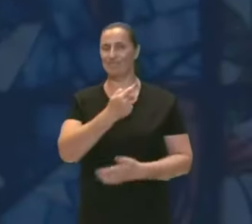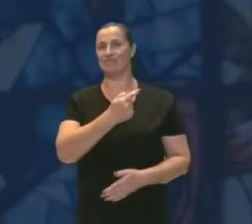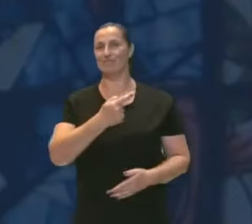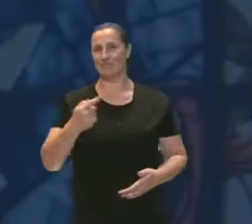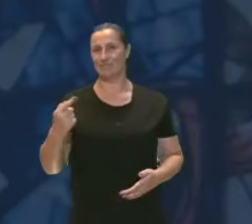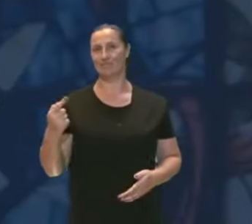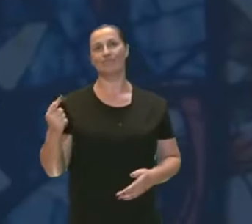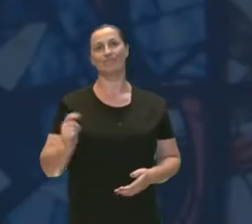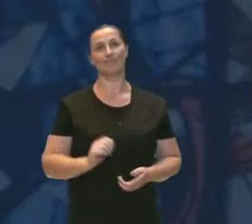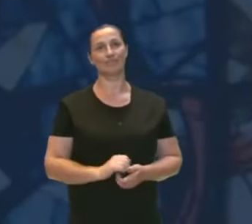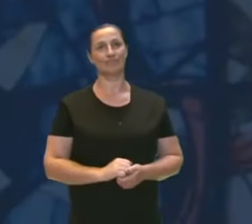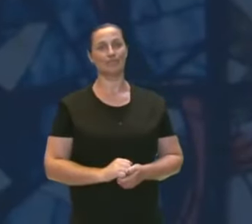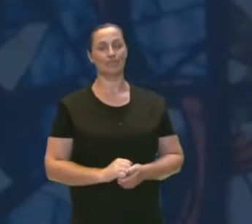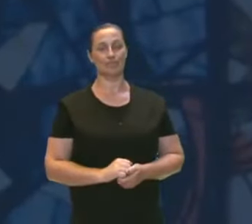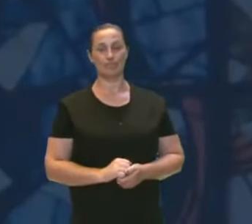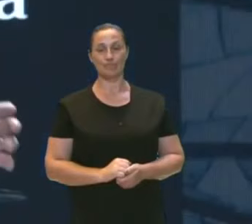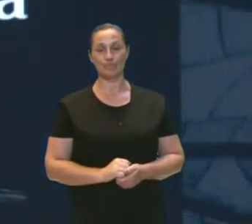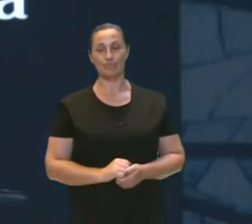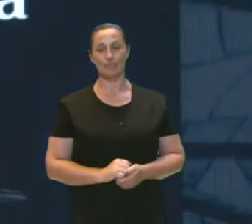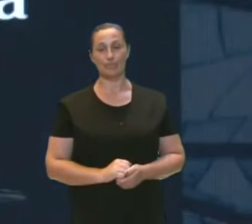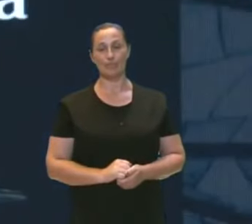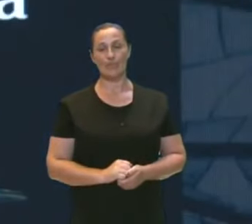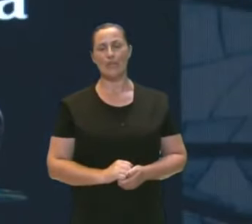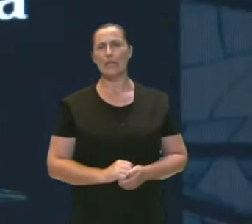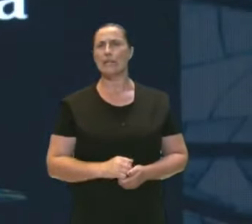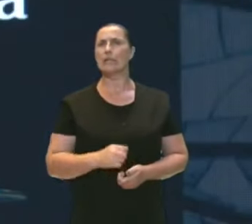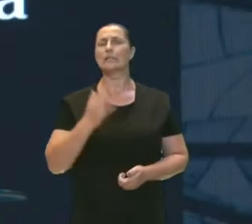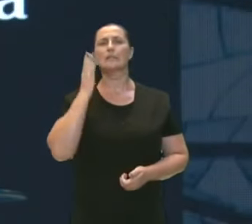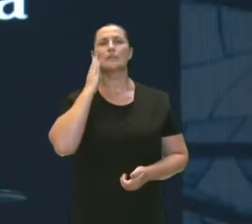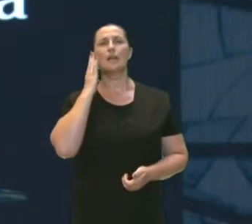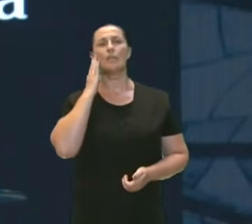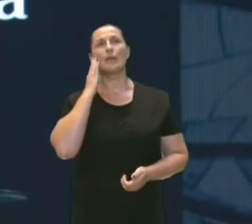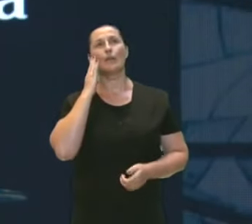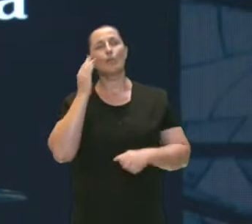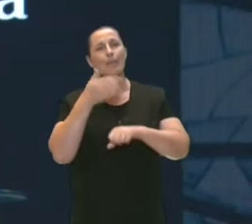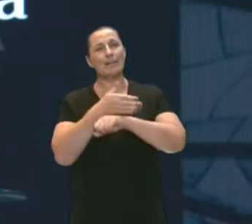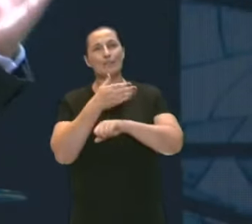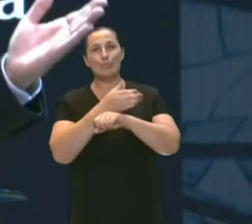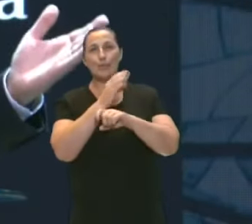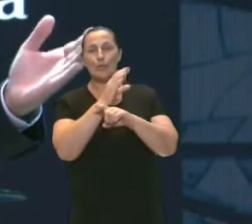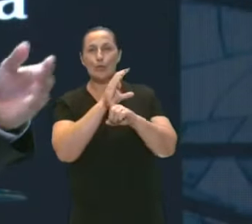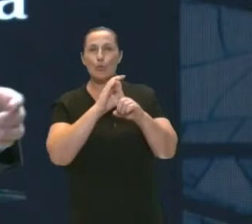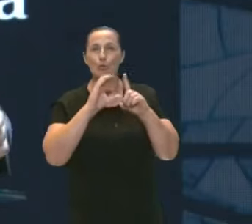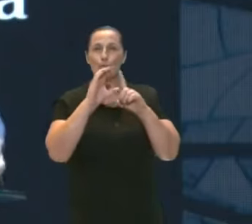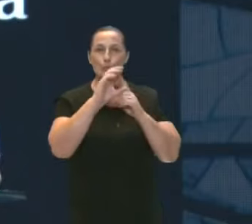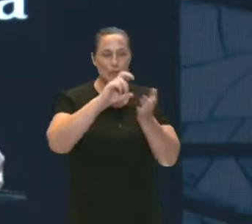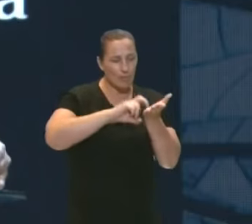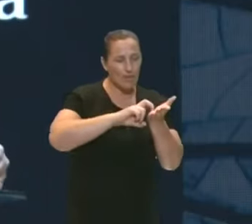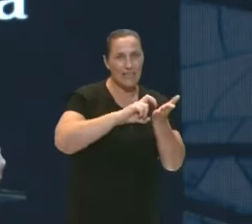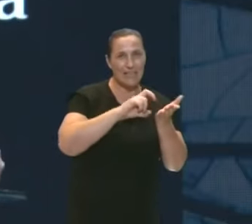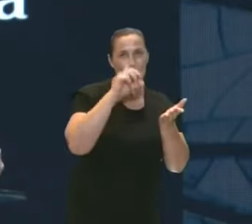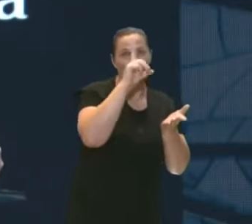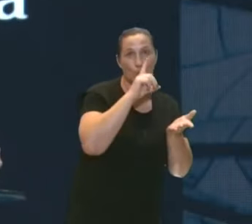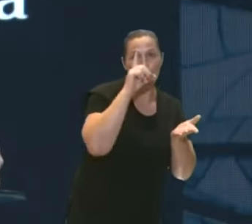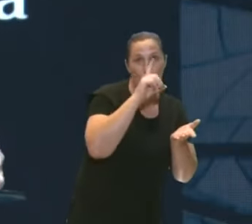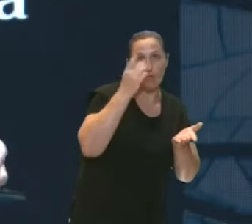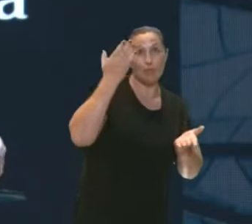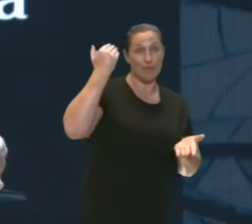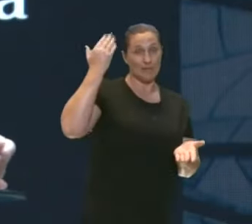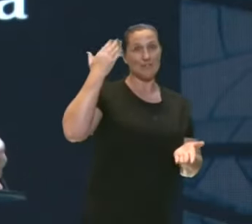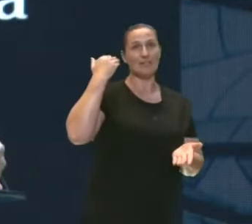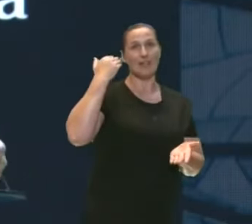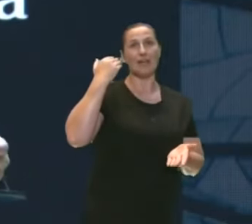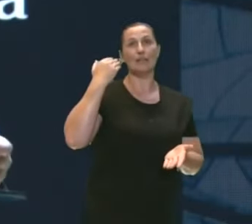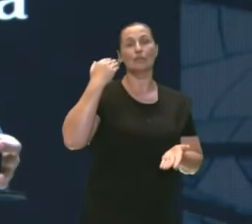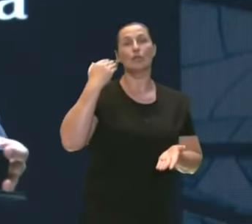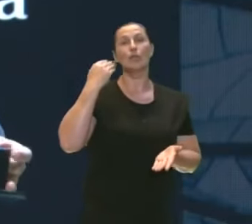semana, e ao participar do culto da manhã do domingo passado com o pastor Mateus, ali do